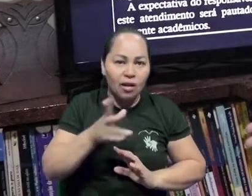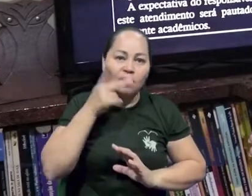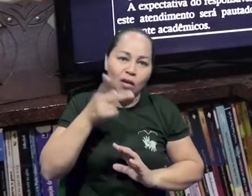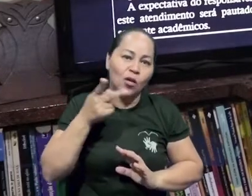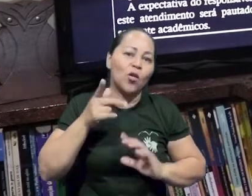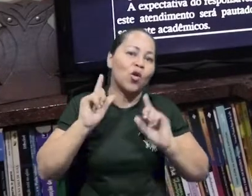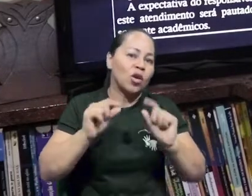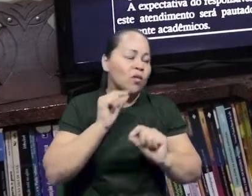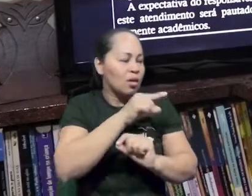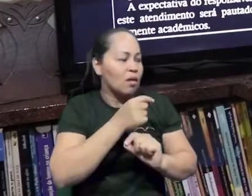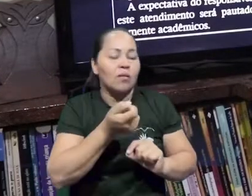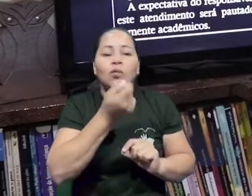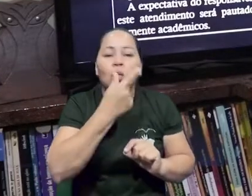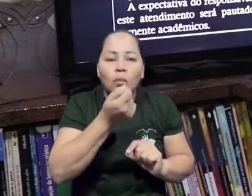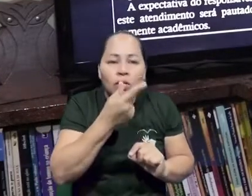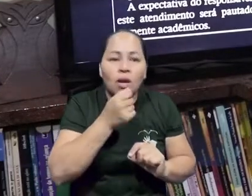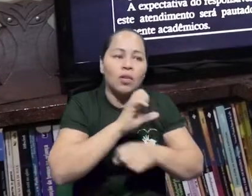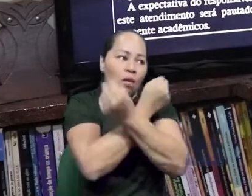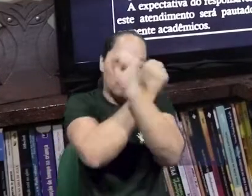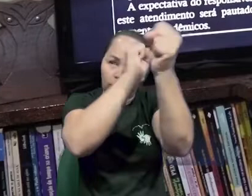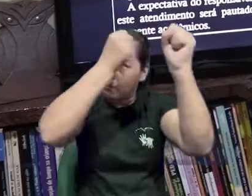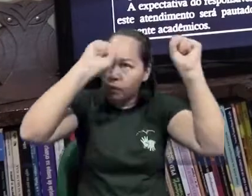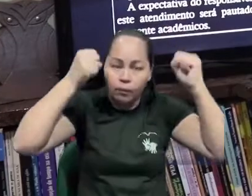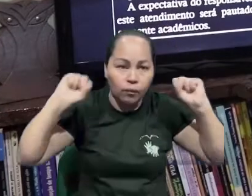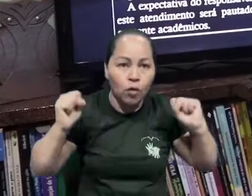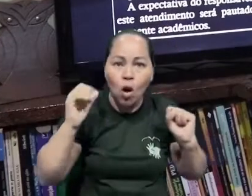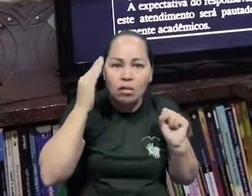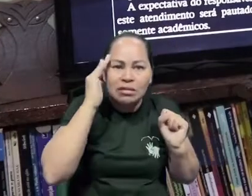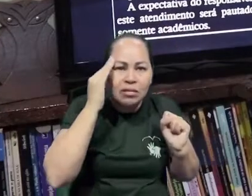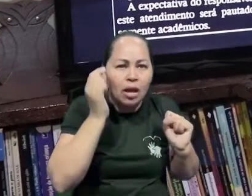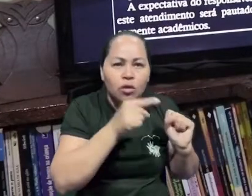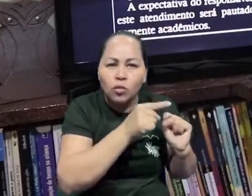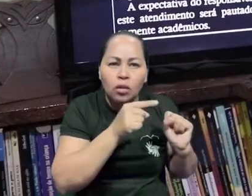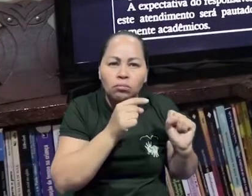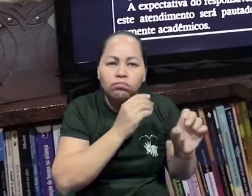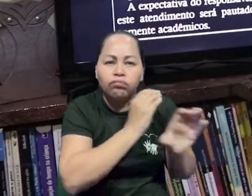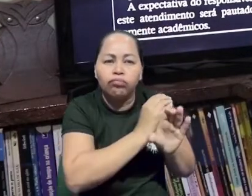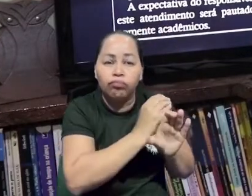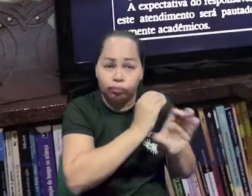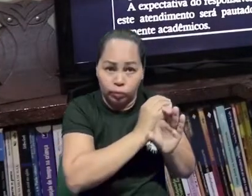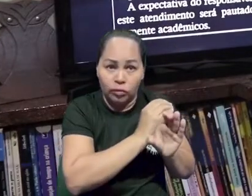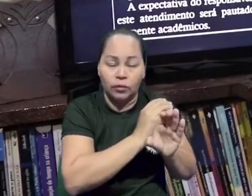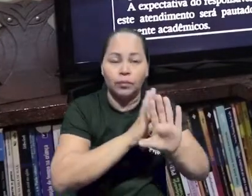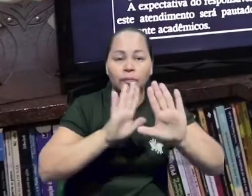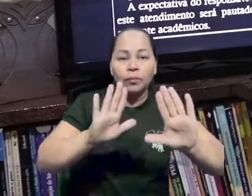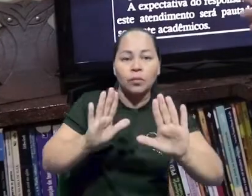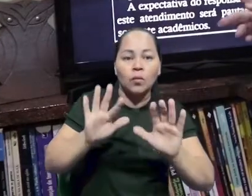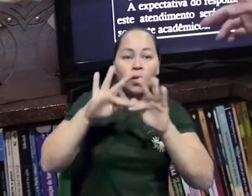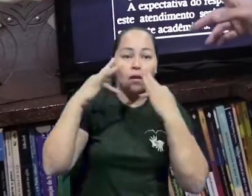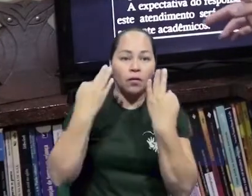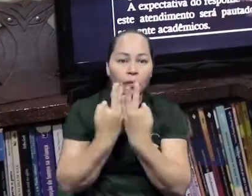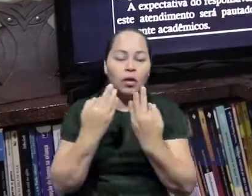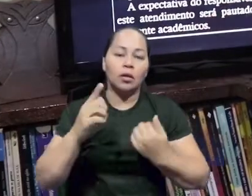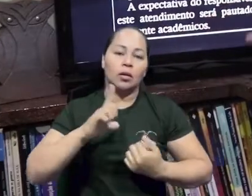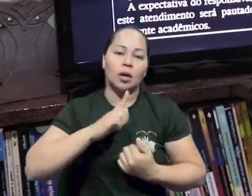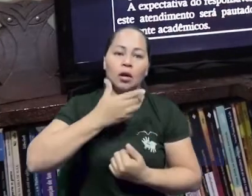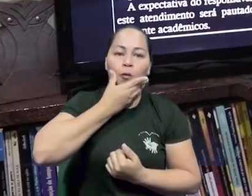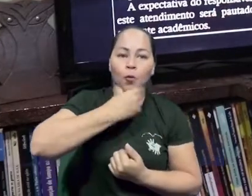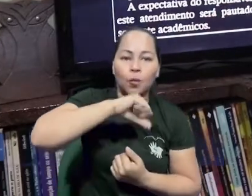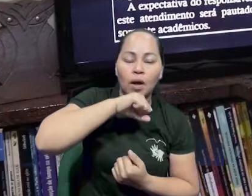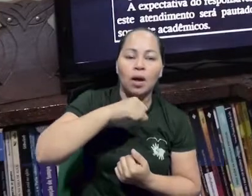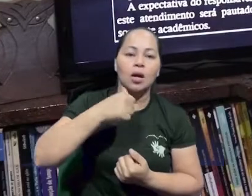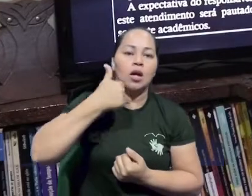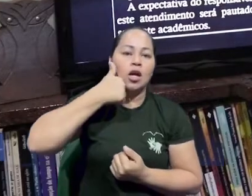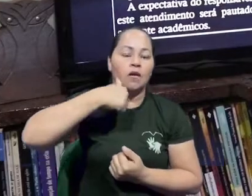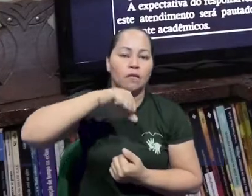essa agressividade, toma medicamento, então tudo isso eu vou discorrer no documento. A família é composta pelo